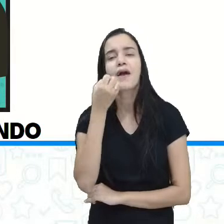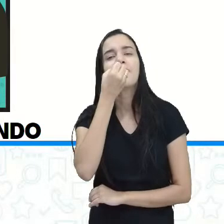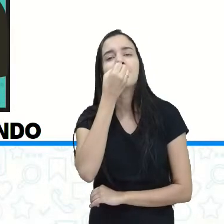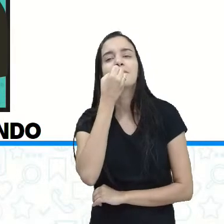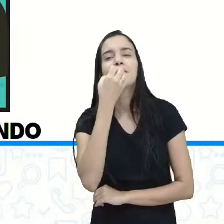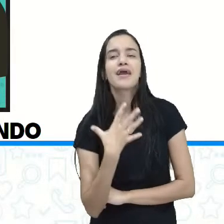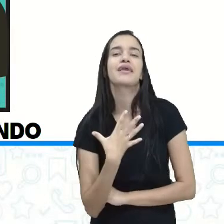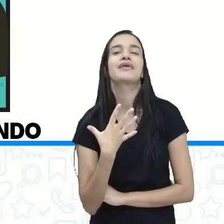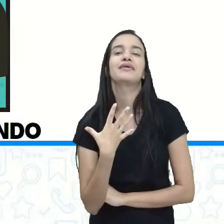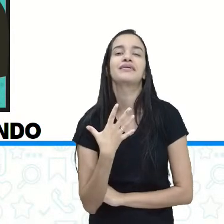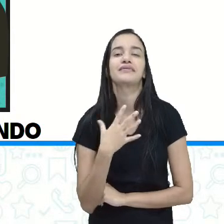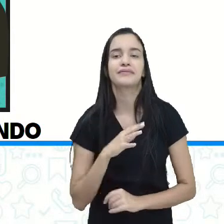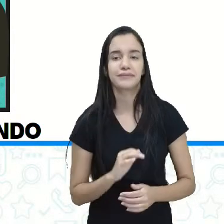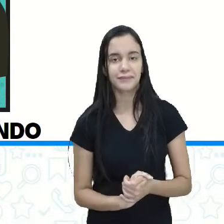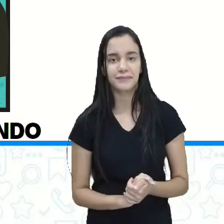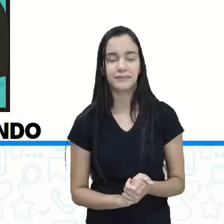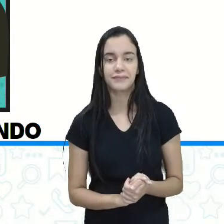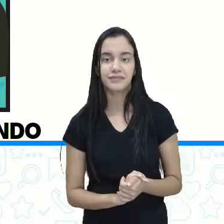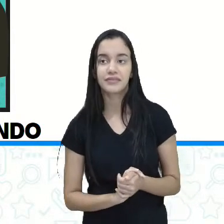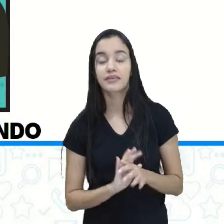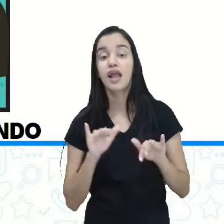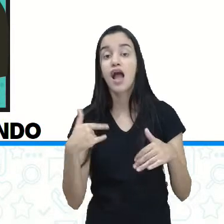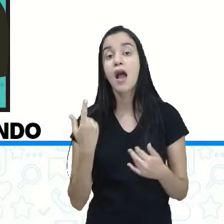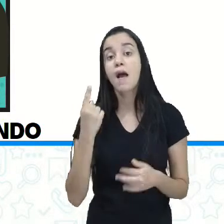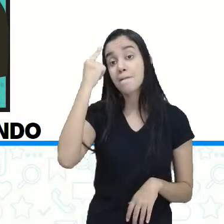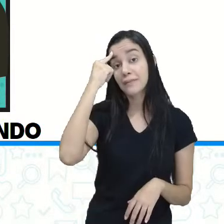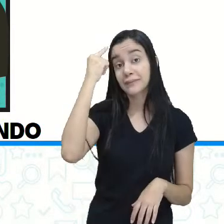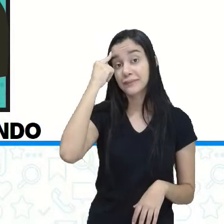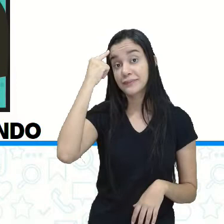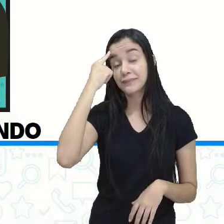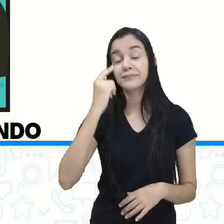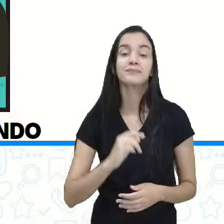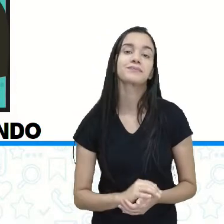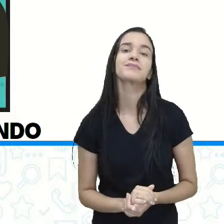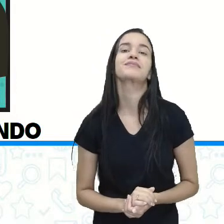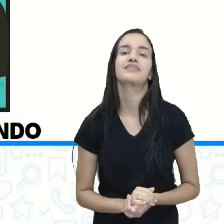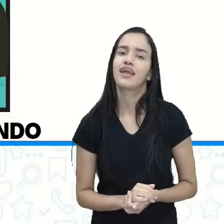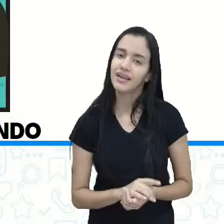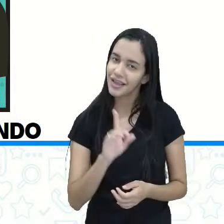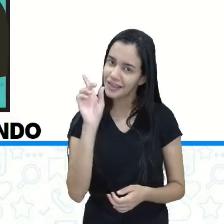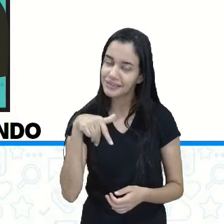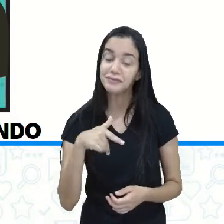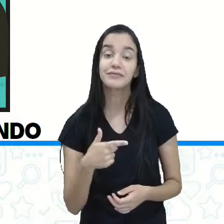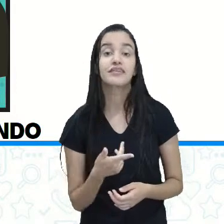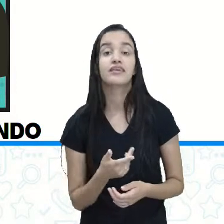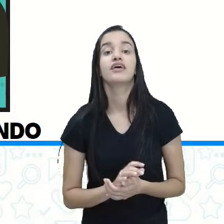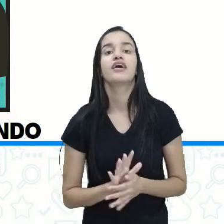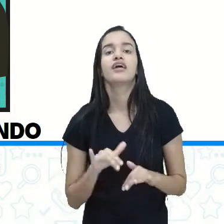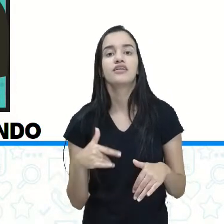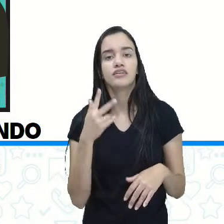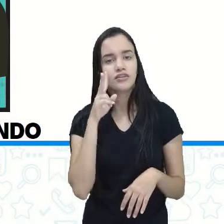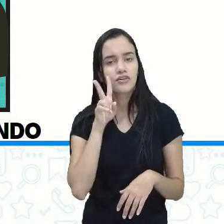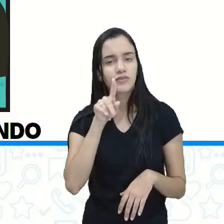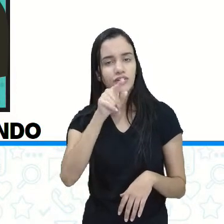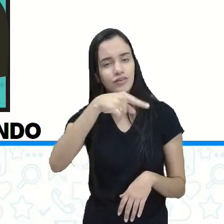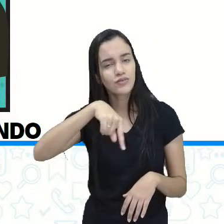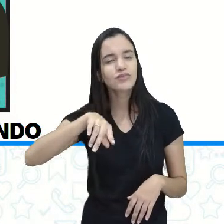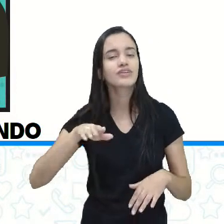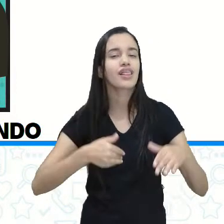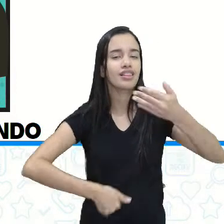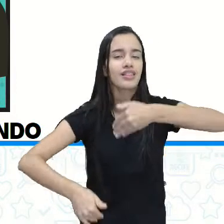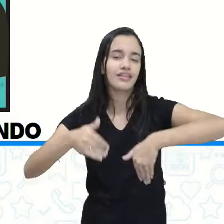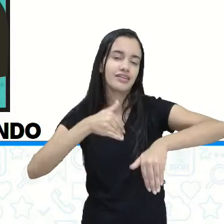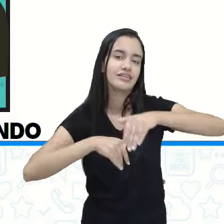Muito bem, Samara. Ele está pensando. Isso mesmo. Estou vendo que você entendeu